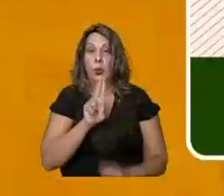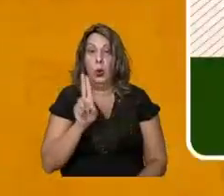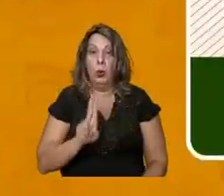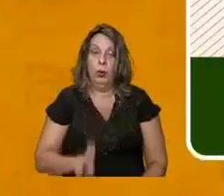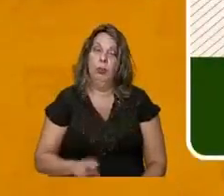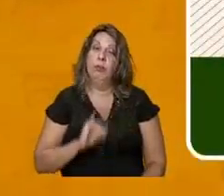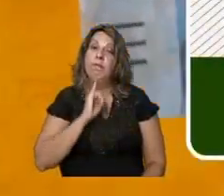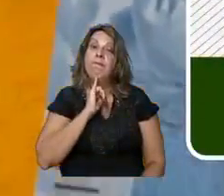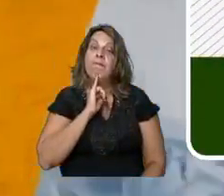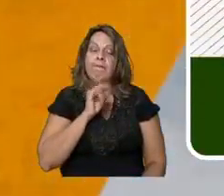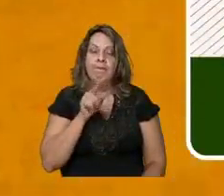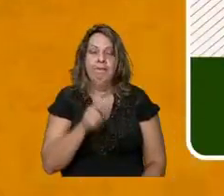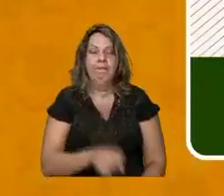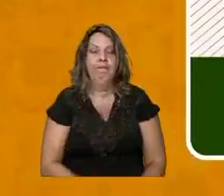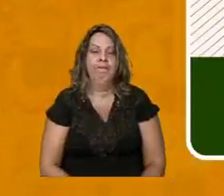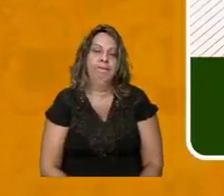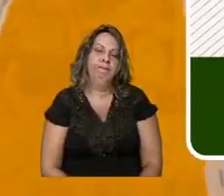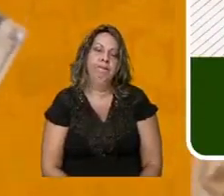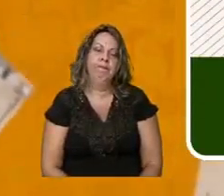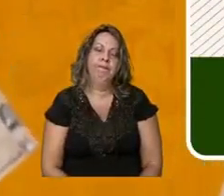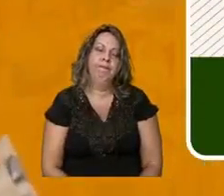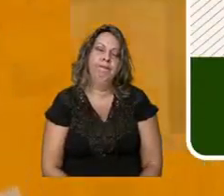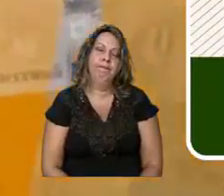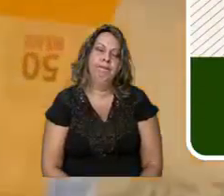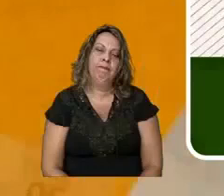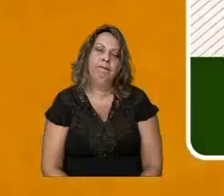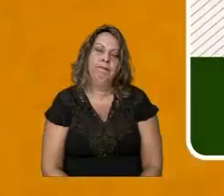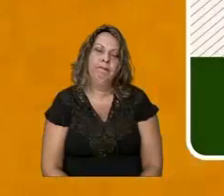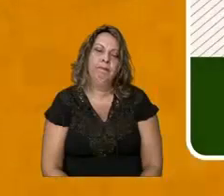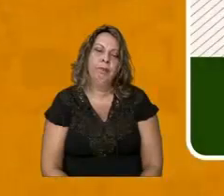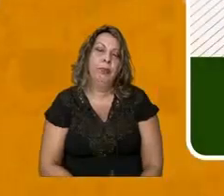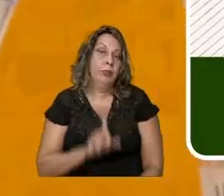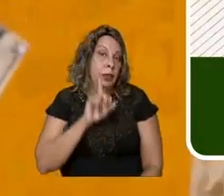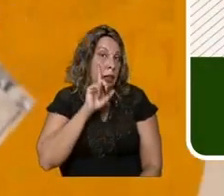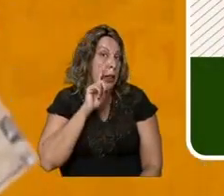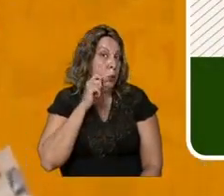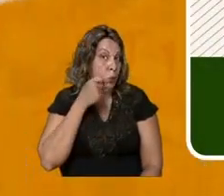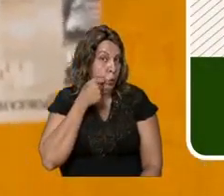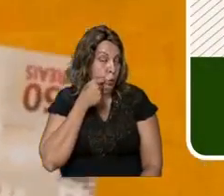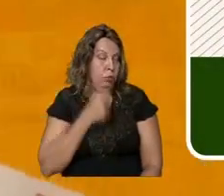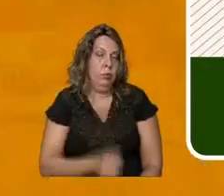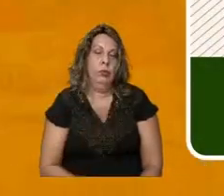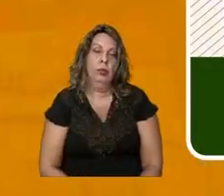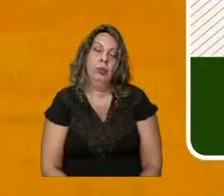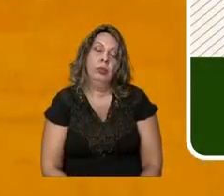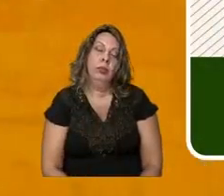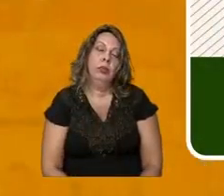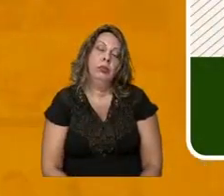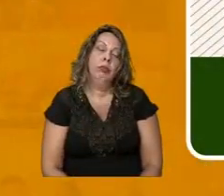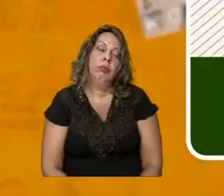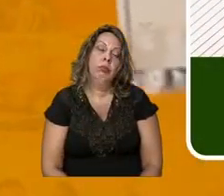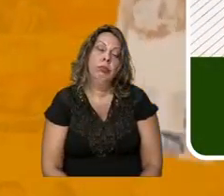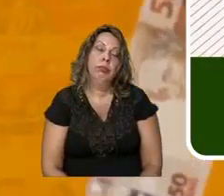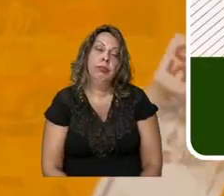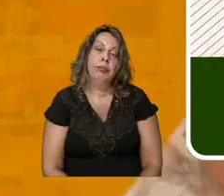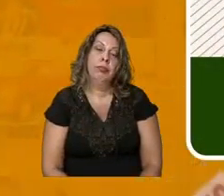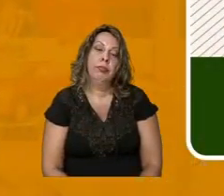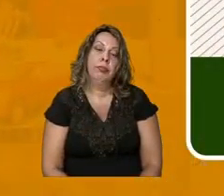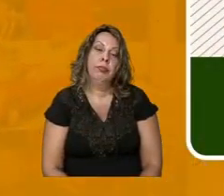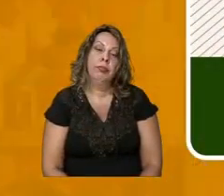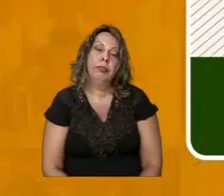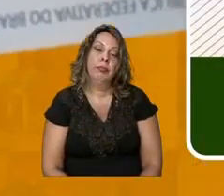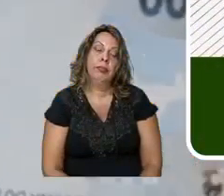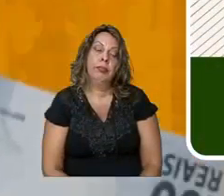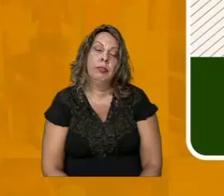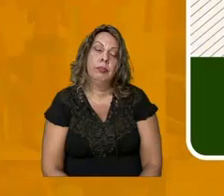de Itabaiana, Aloísio, Maria de Lourdes e Carlos. De Aracaju, Maria José, Luciano, Vitória, Manuel,